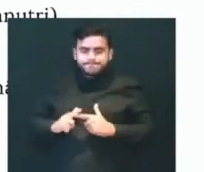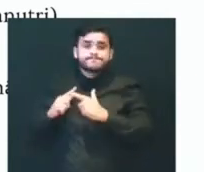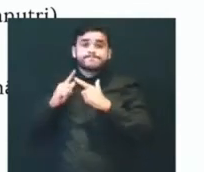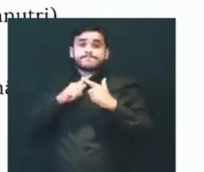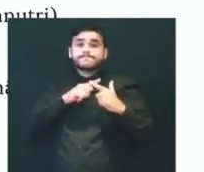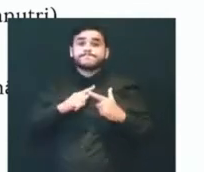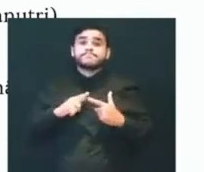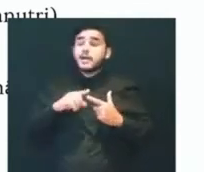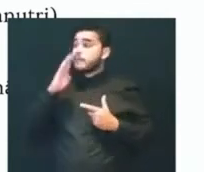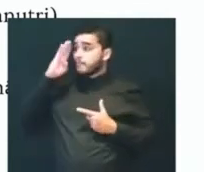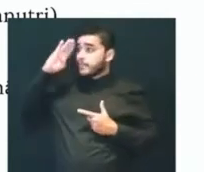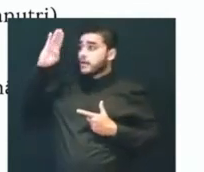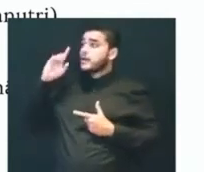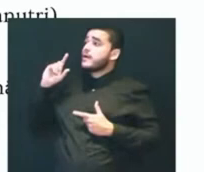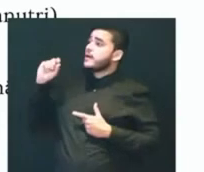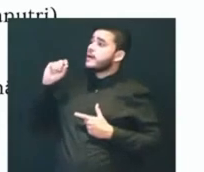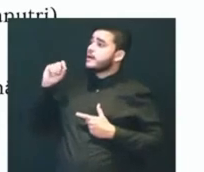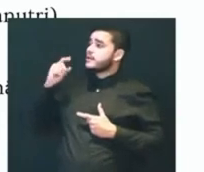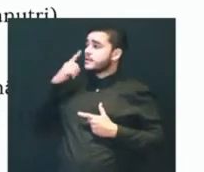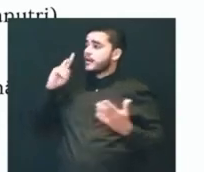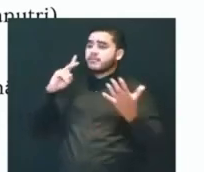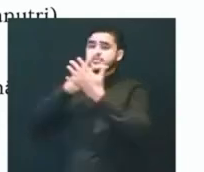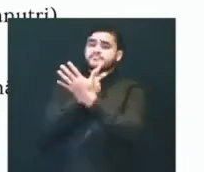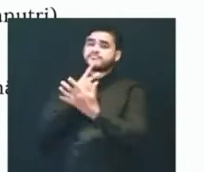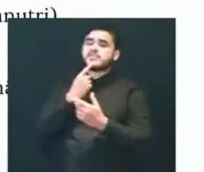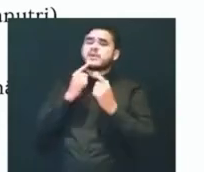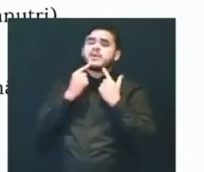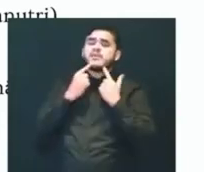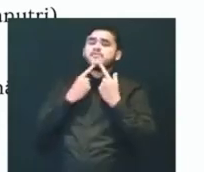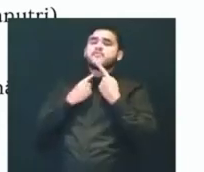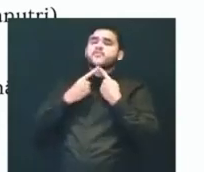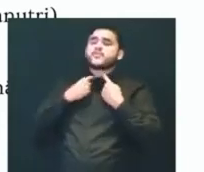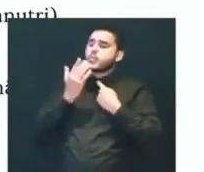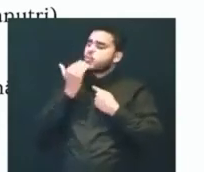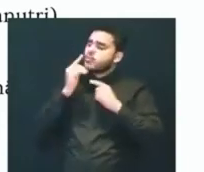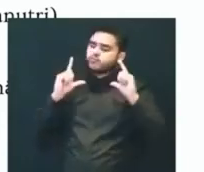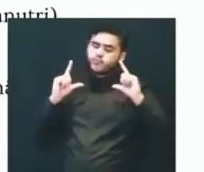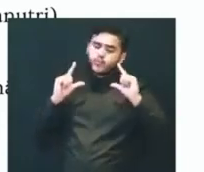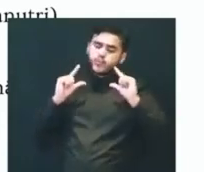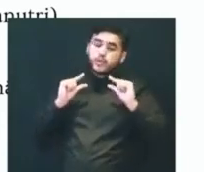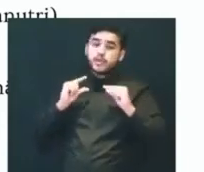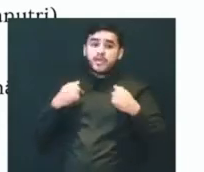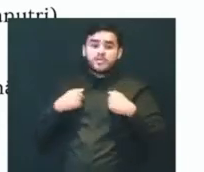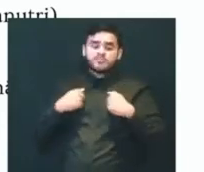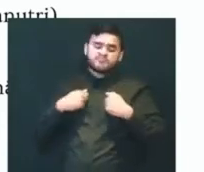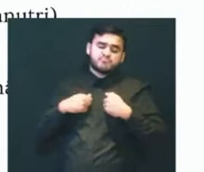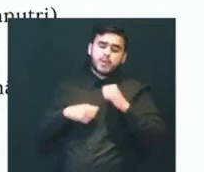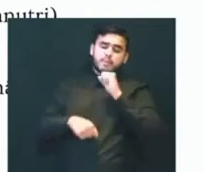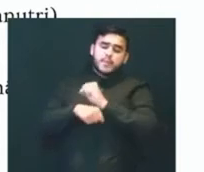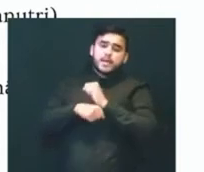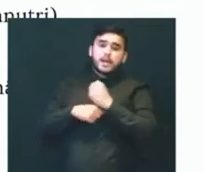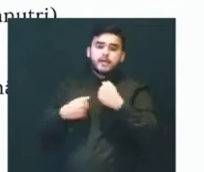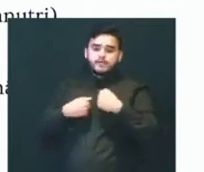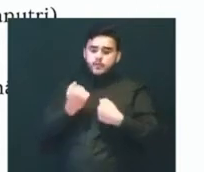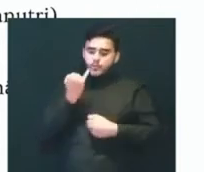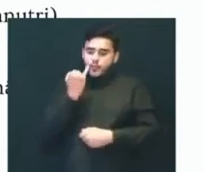acontece, em primeiro lugar, é a falta de apetite. E com a falta de apetite, vem muito a perda de peso. A maioria